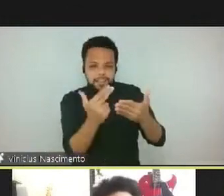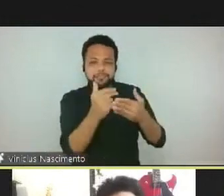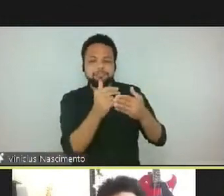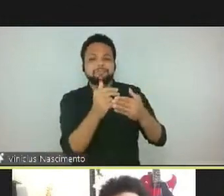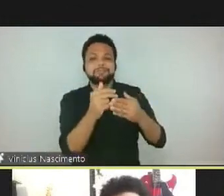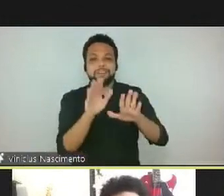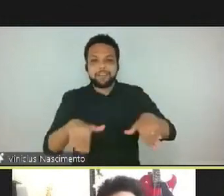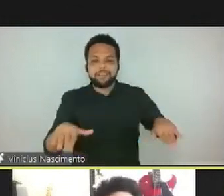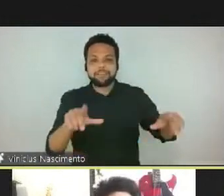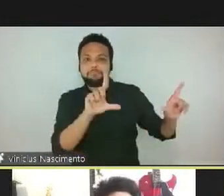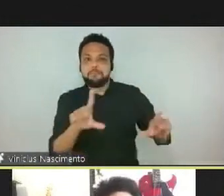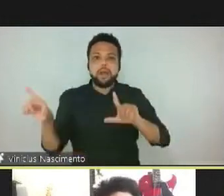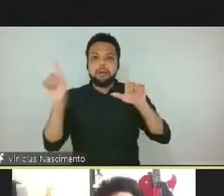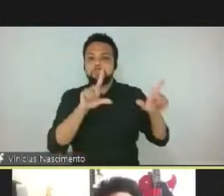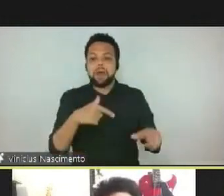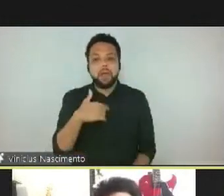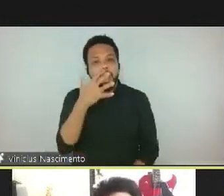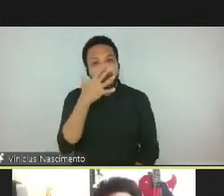Já